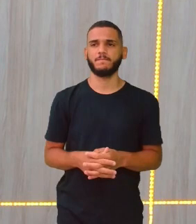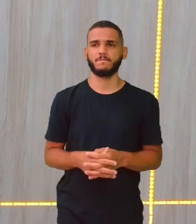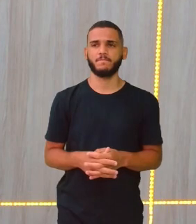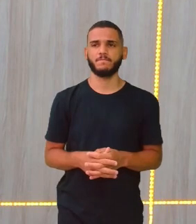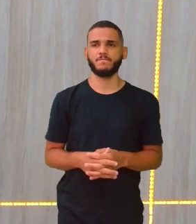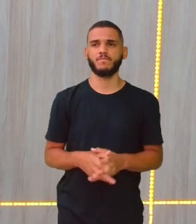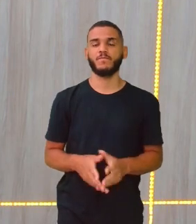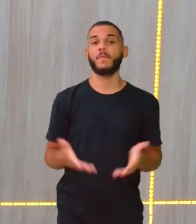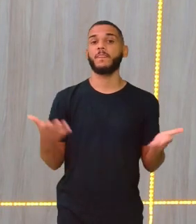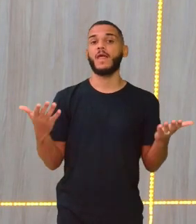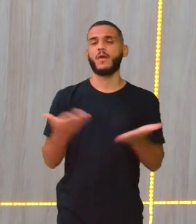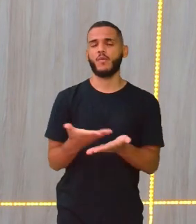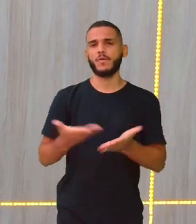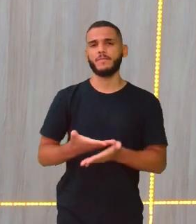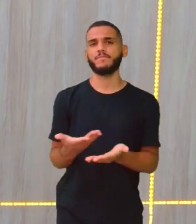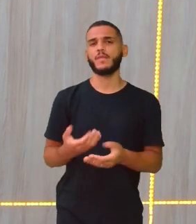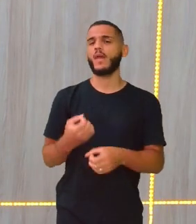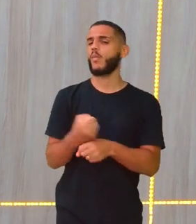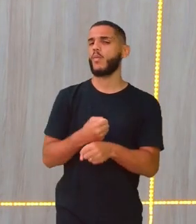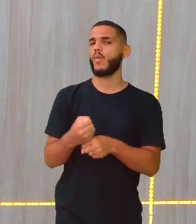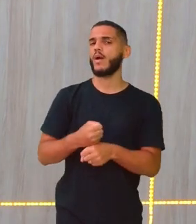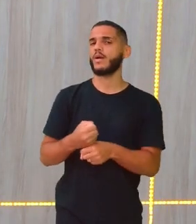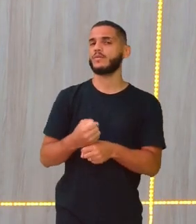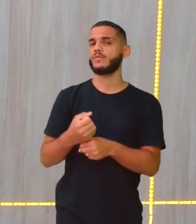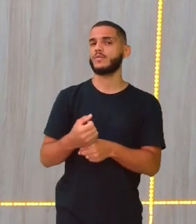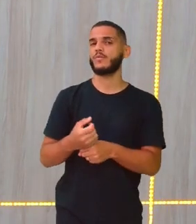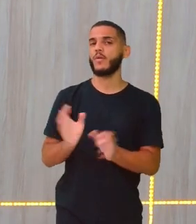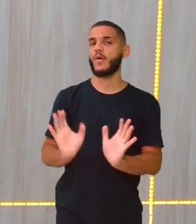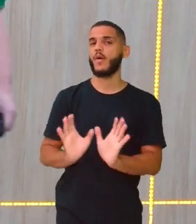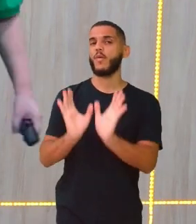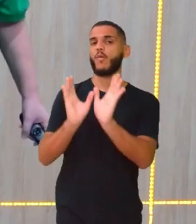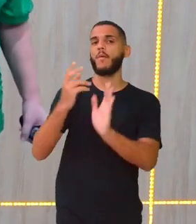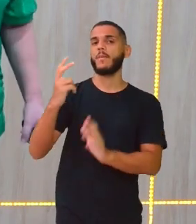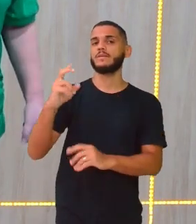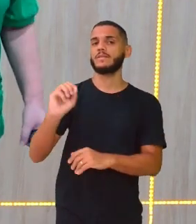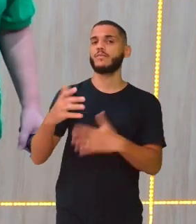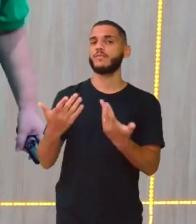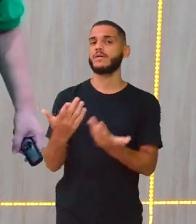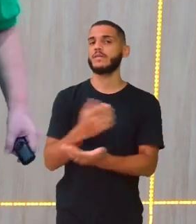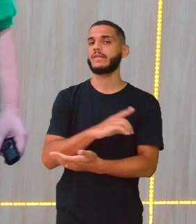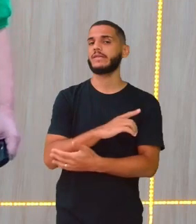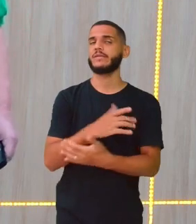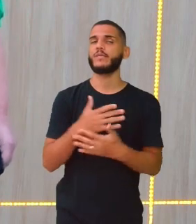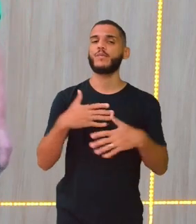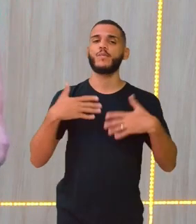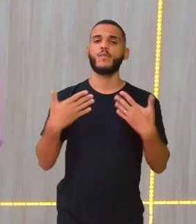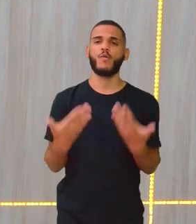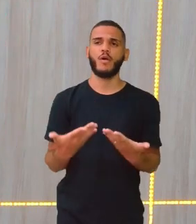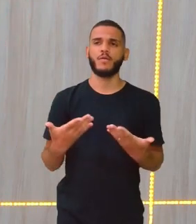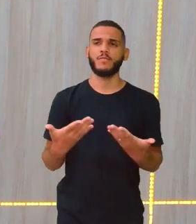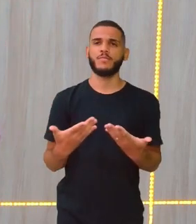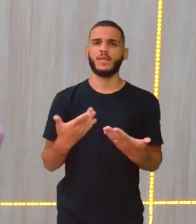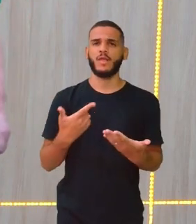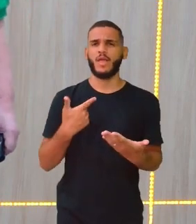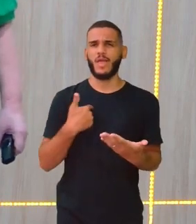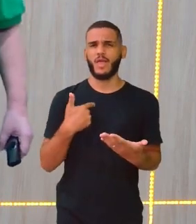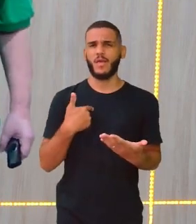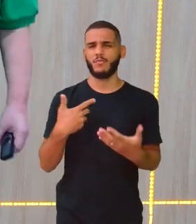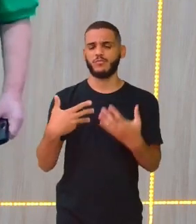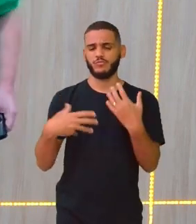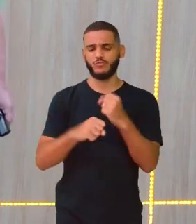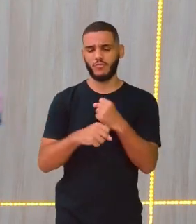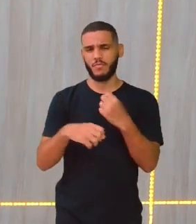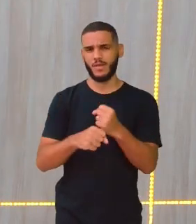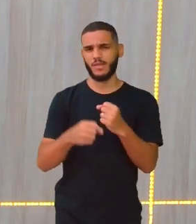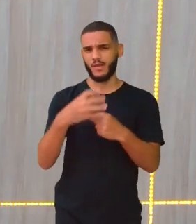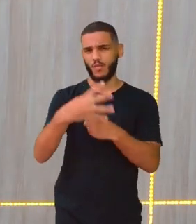a 50ª edição? Gente, professora, eu vou somando de 4 em 4